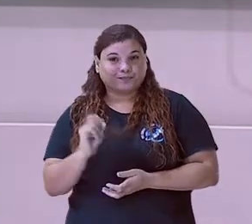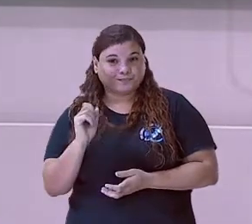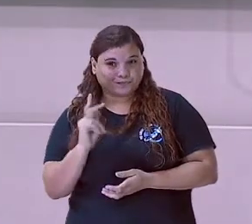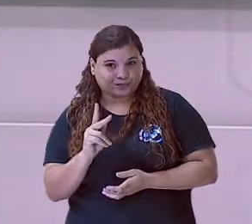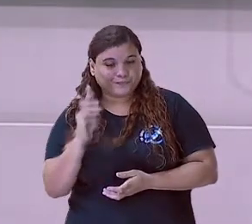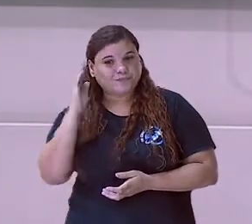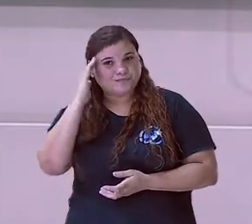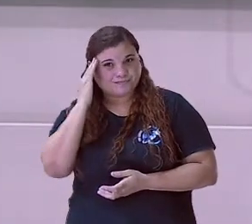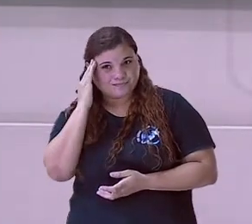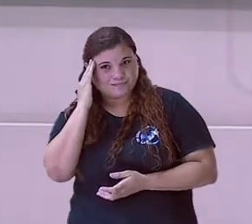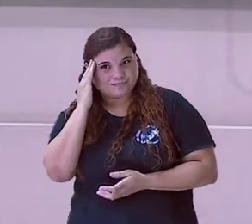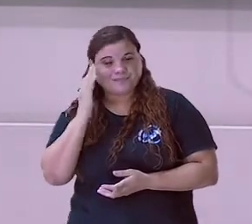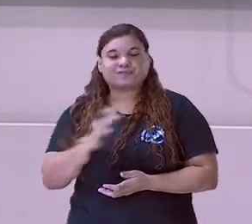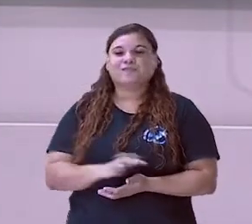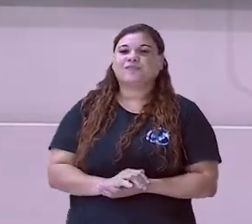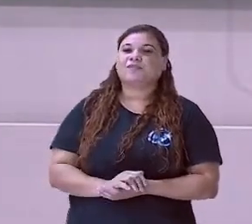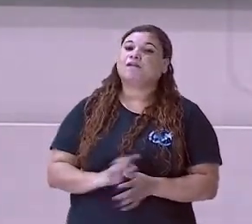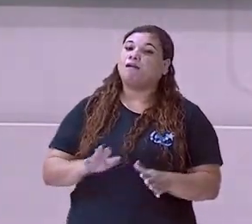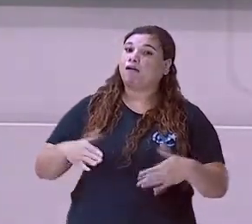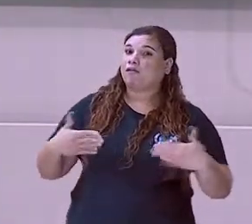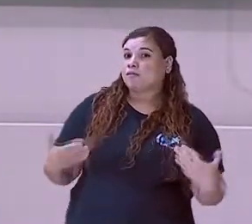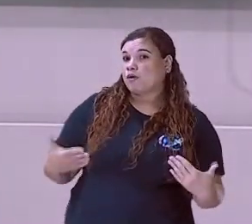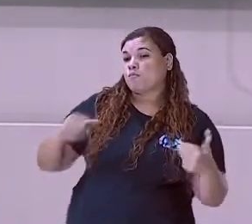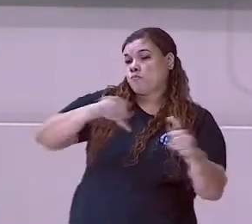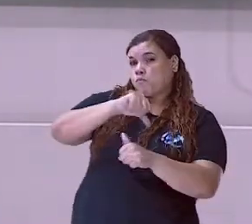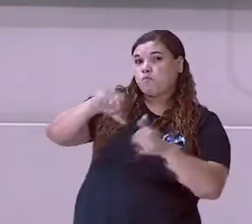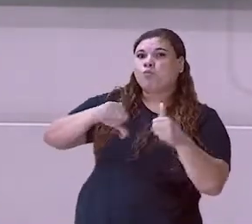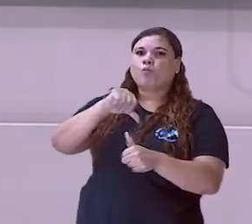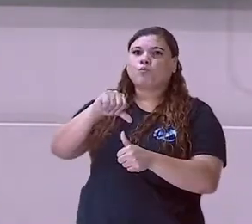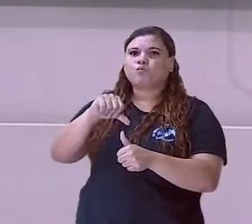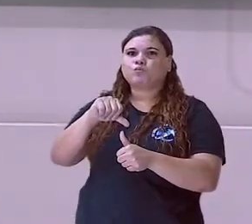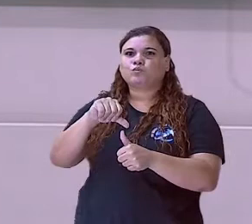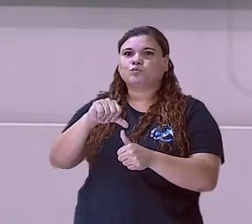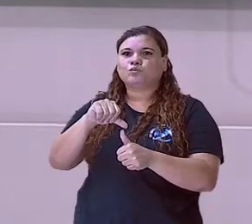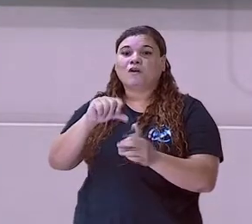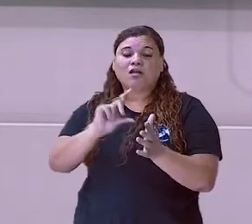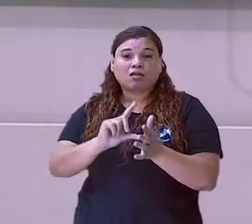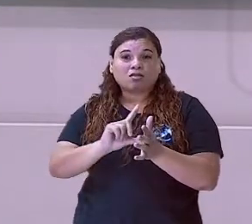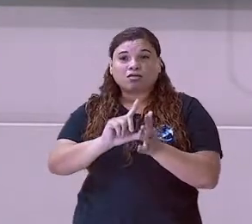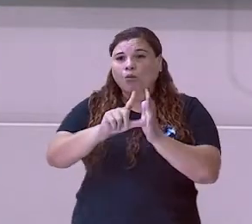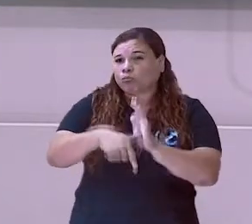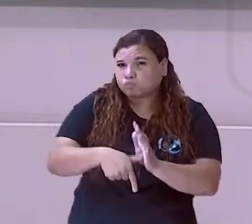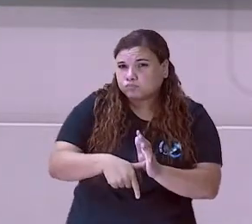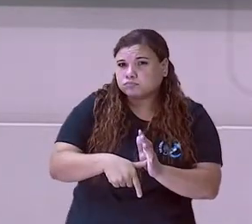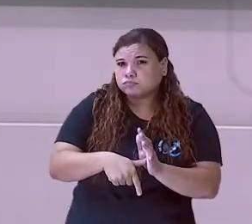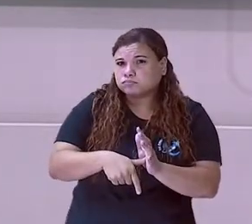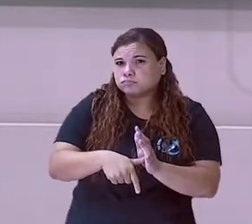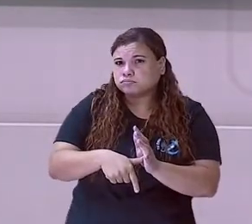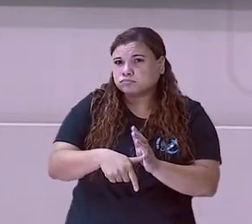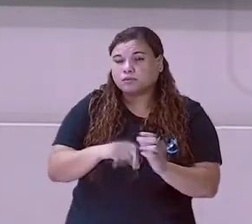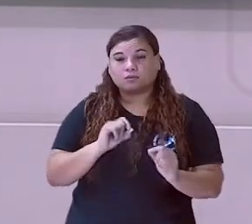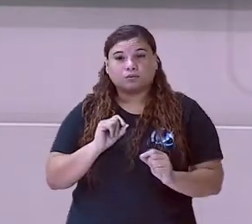Ok? Esse novo cenário, pós-Guerra Fria, nova ordem mundial.